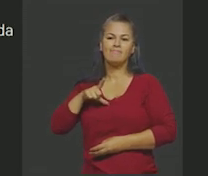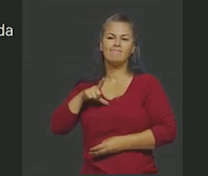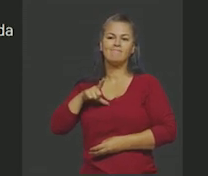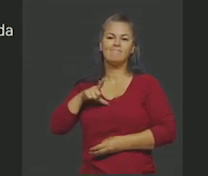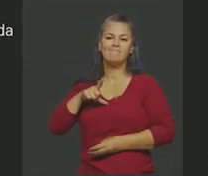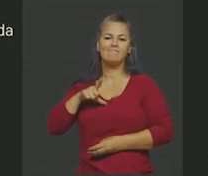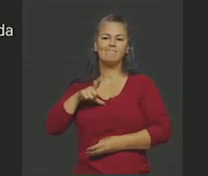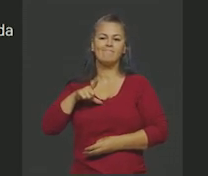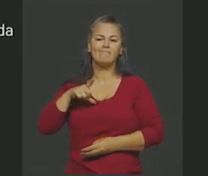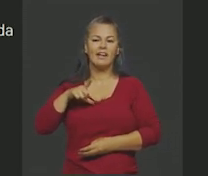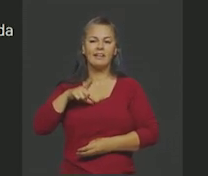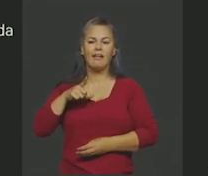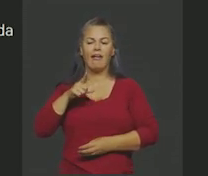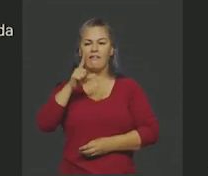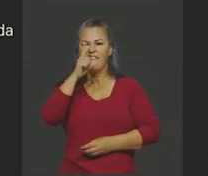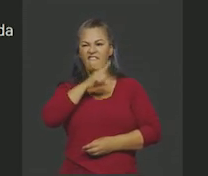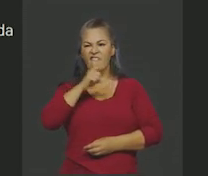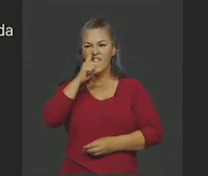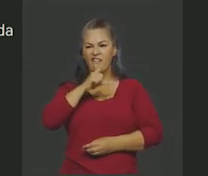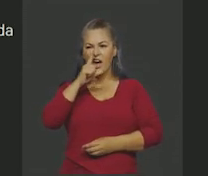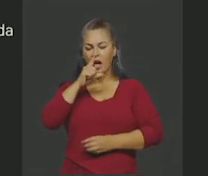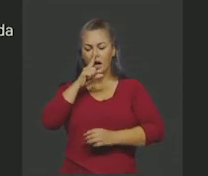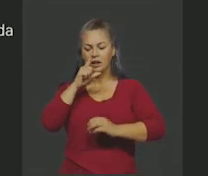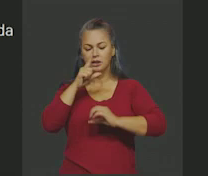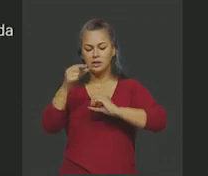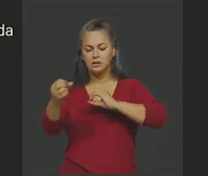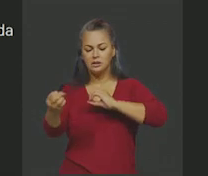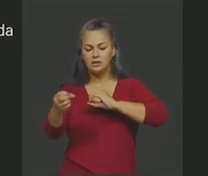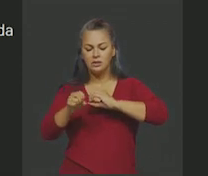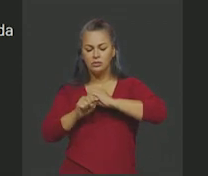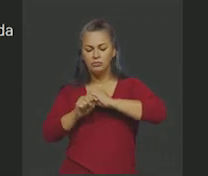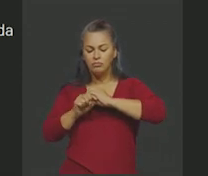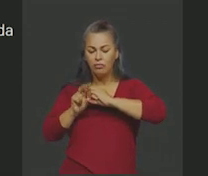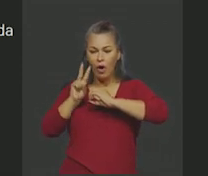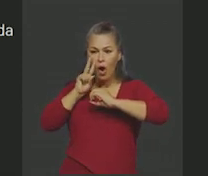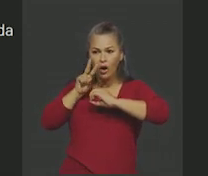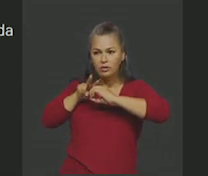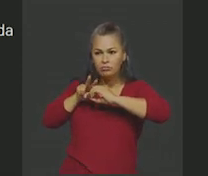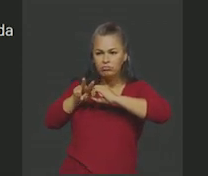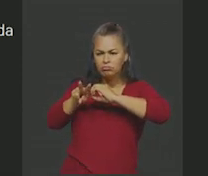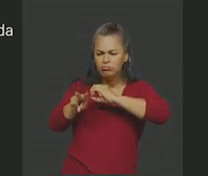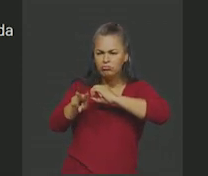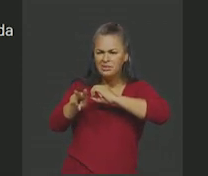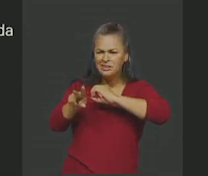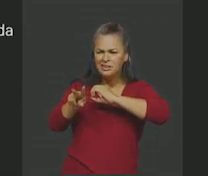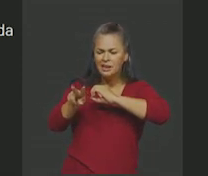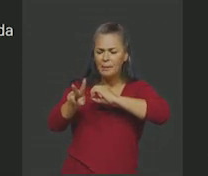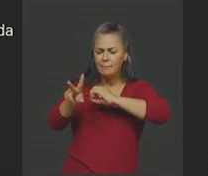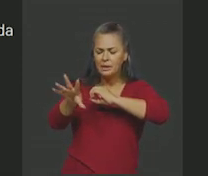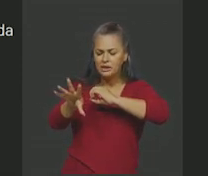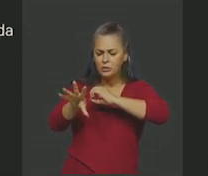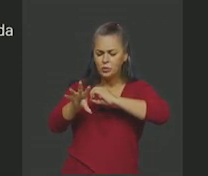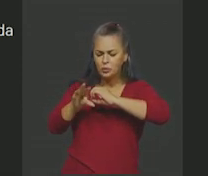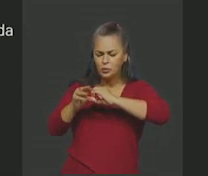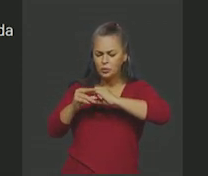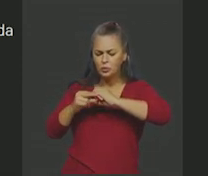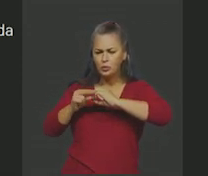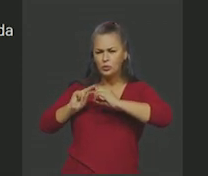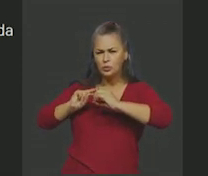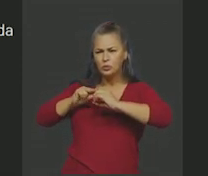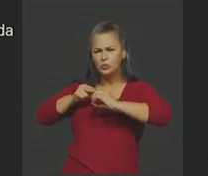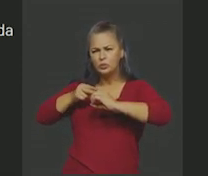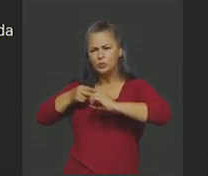axial longo. A imagem não é bem focada diretamente na retina, mas à frente da mesma ocorre em cerca